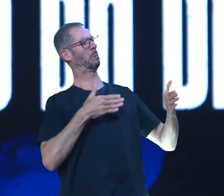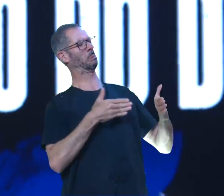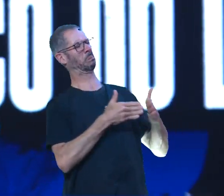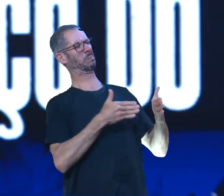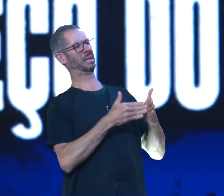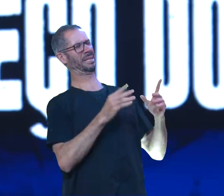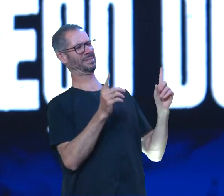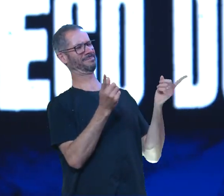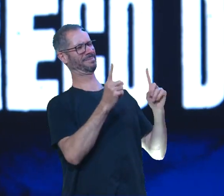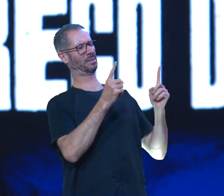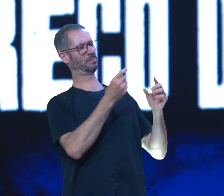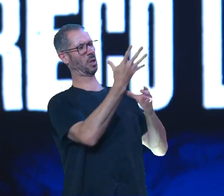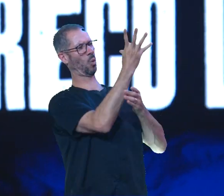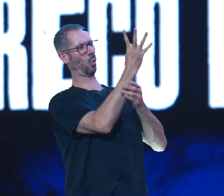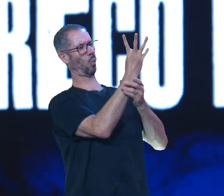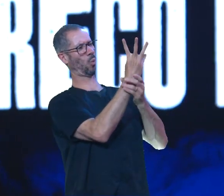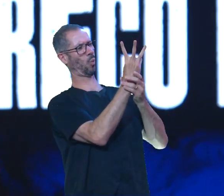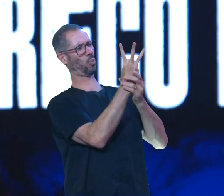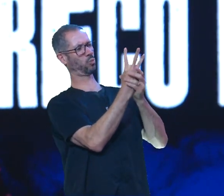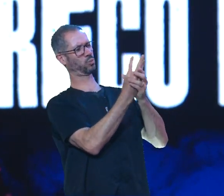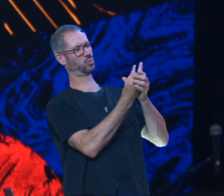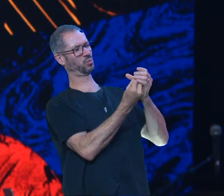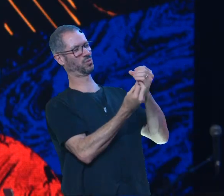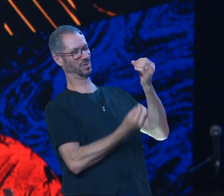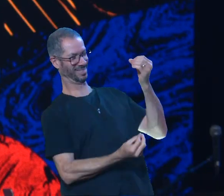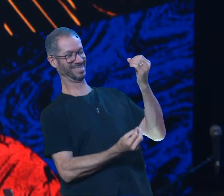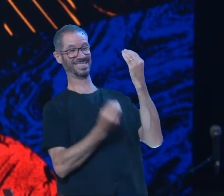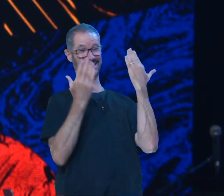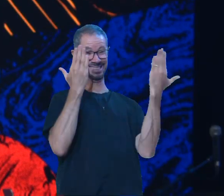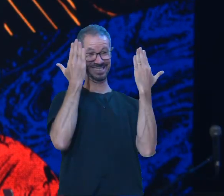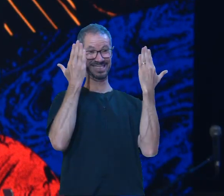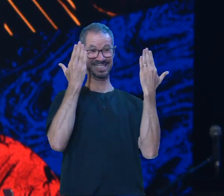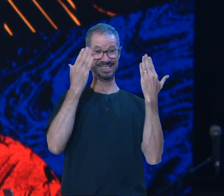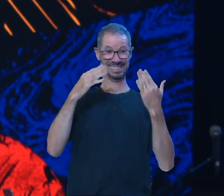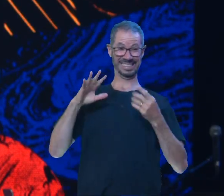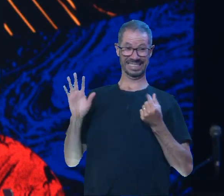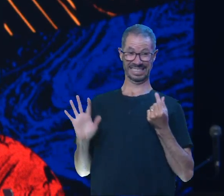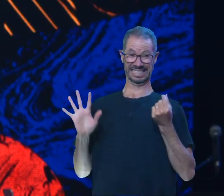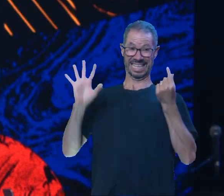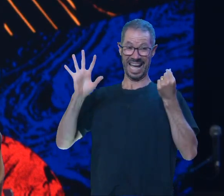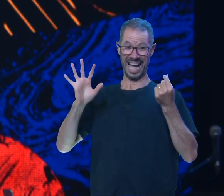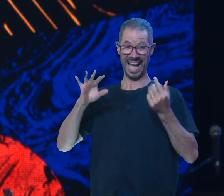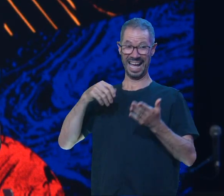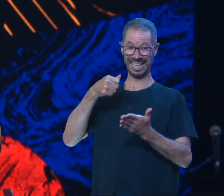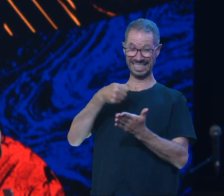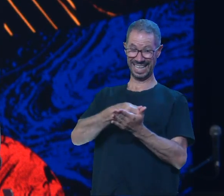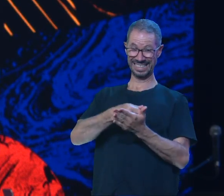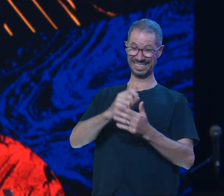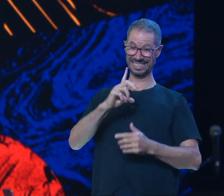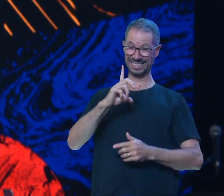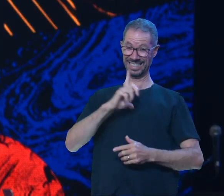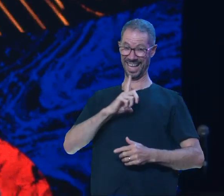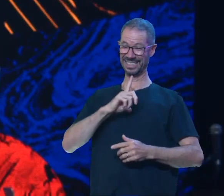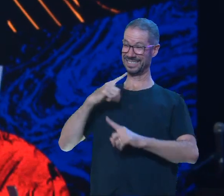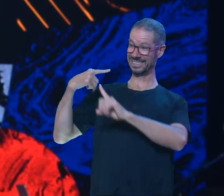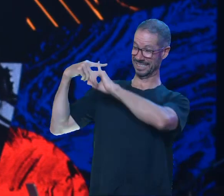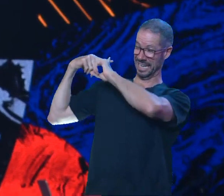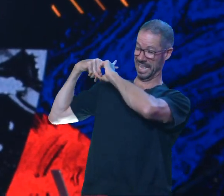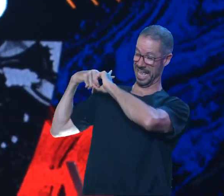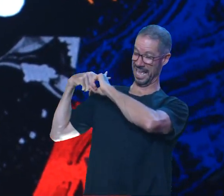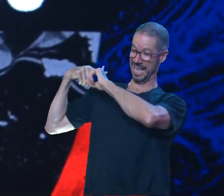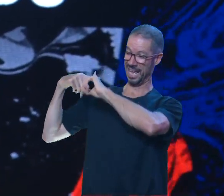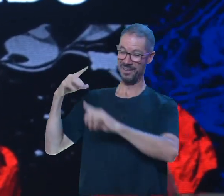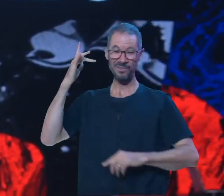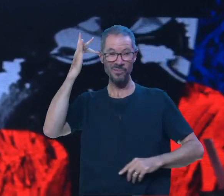está colocando um filtro, porque o discipulado tem um preço. E essa é a questão. Porque carregar a cruz não é algo